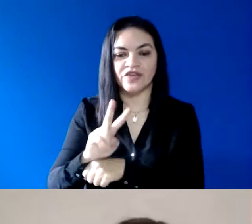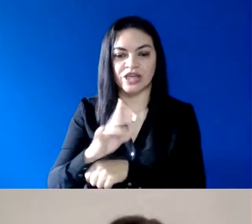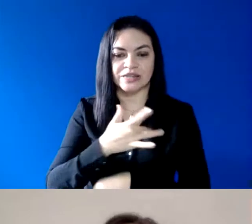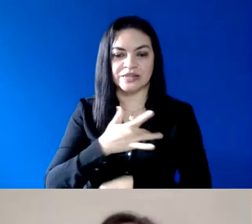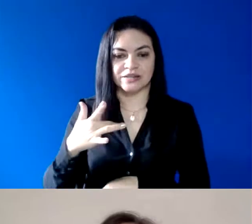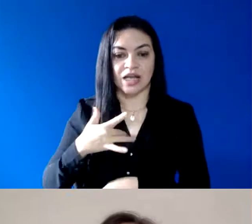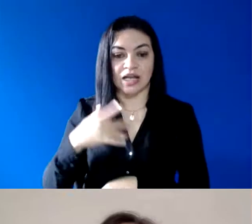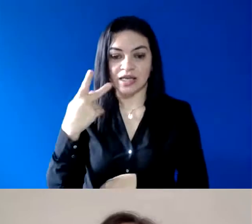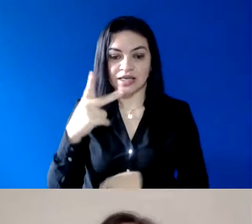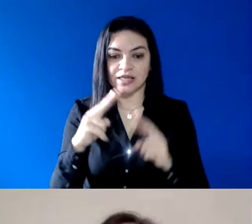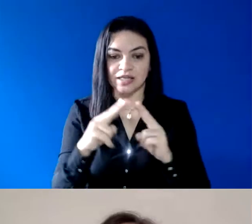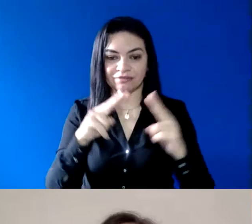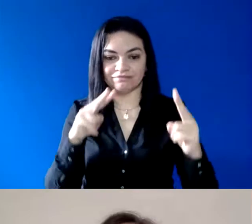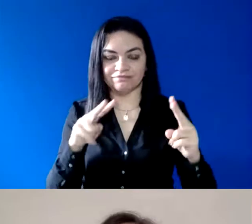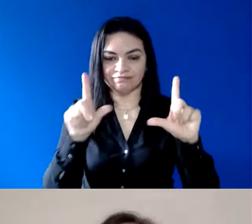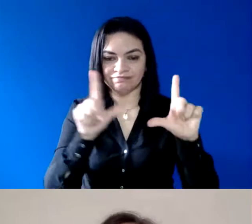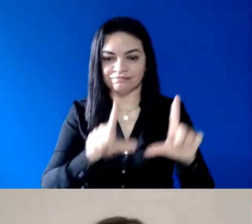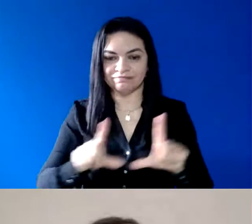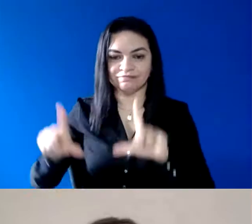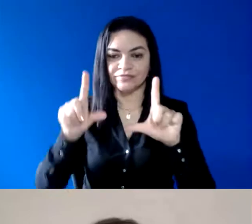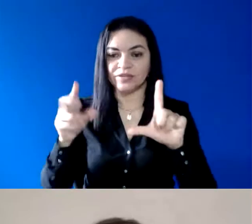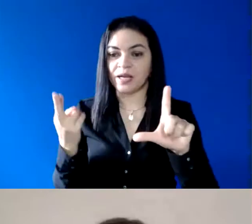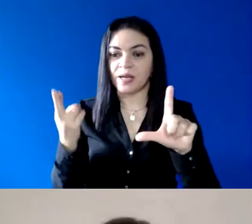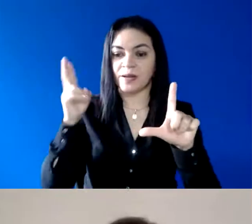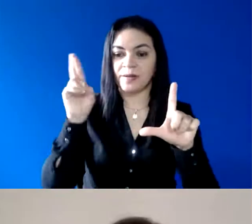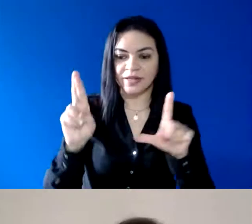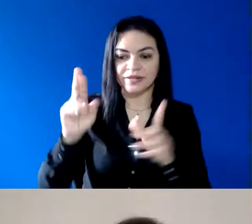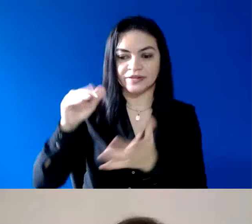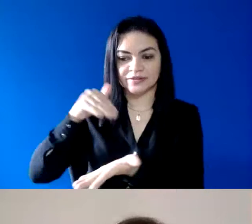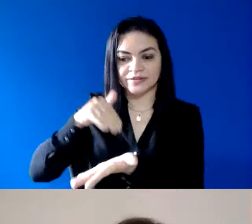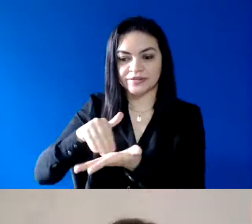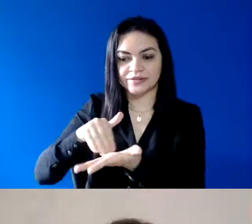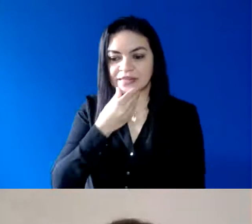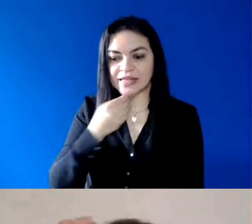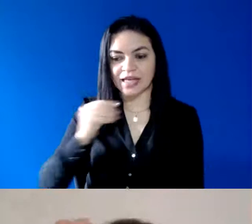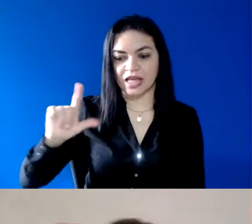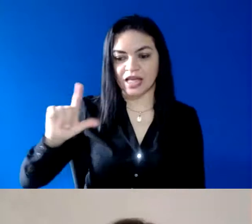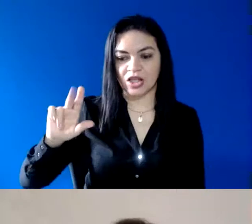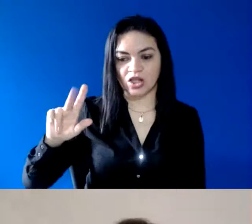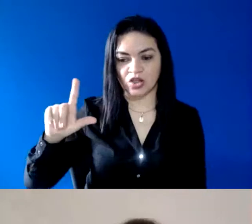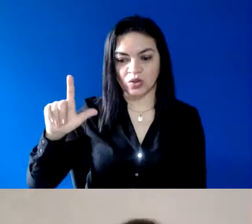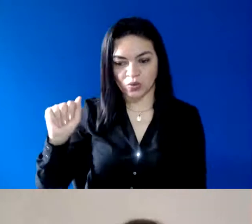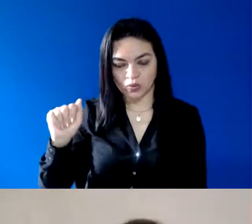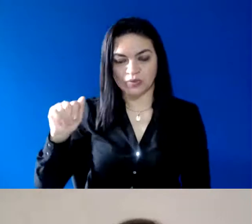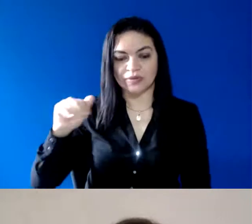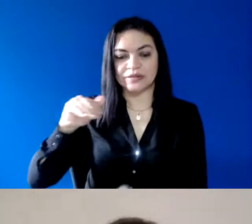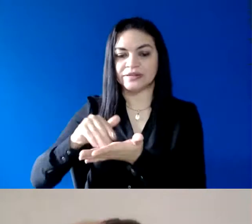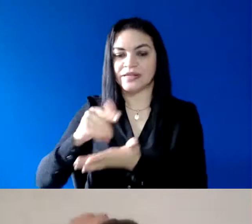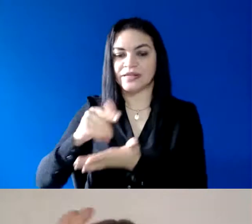nessa mesa representando o secretário Lula, secretário de Estado da Saúde.